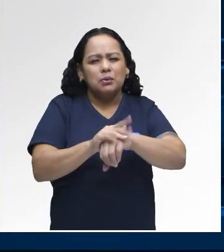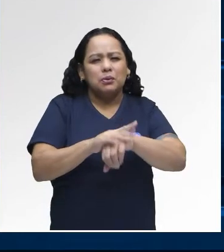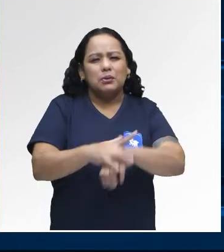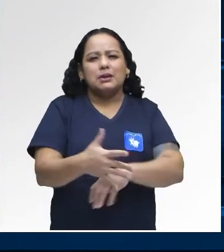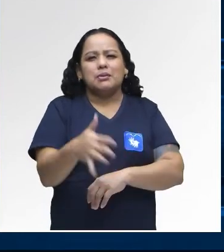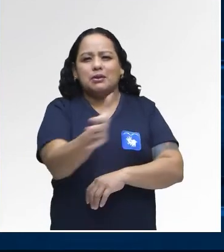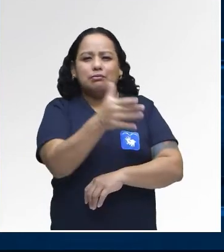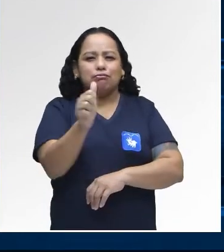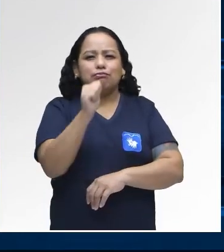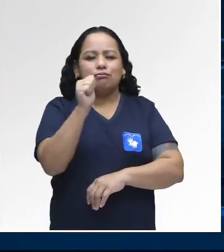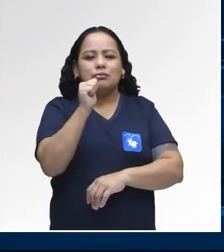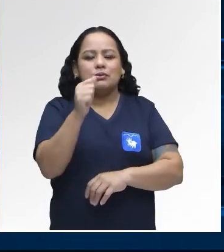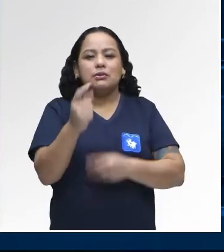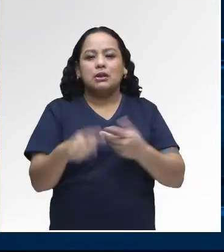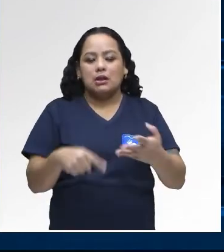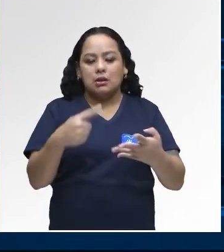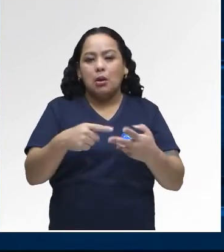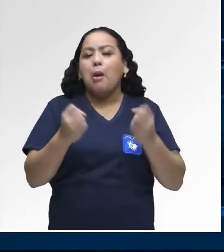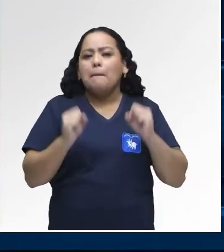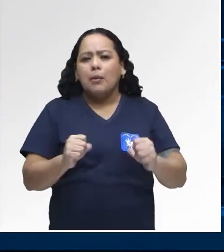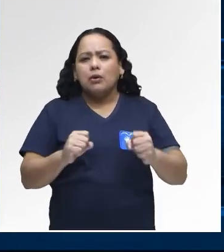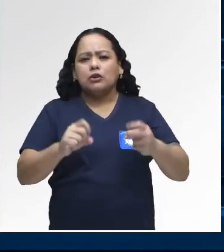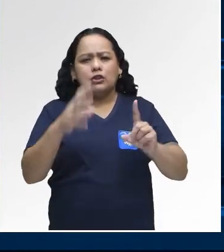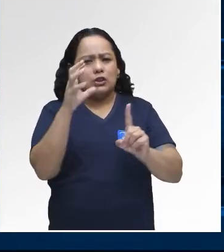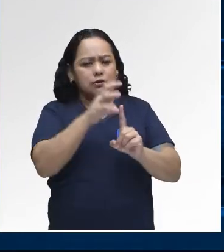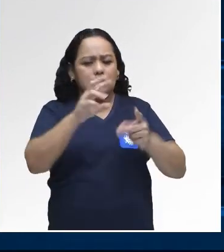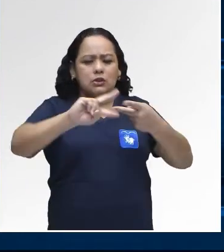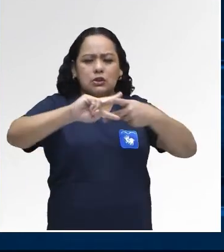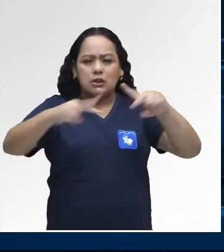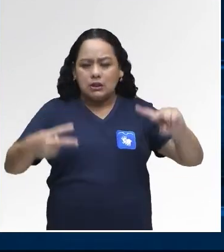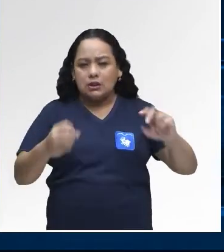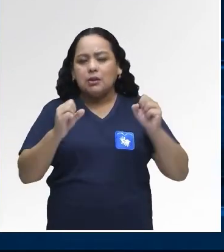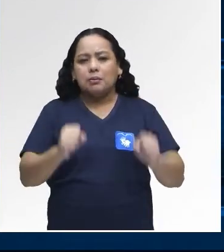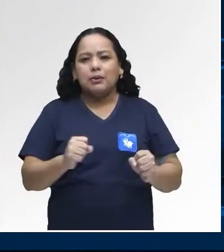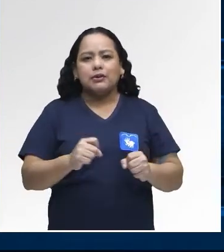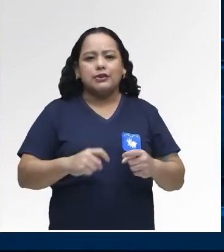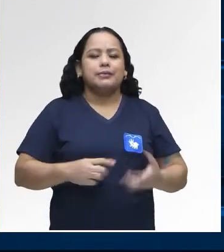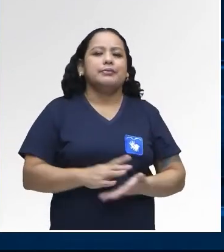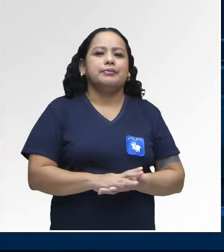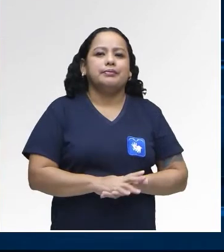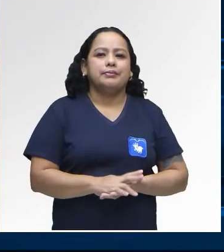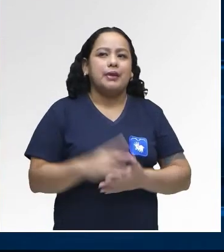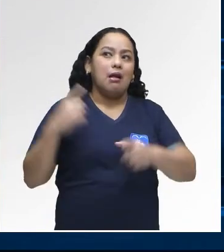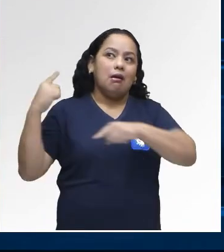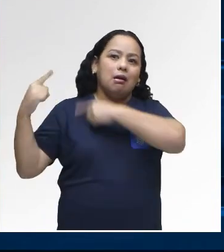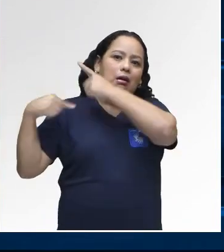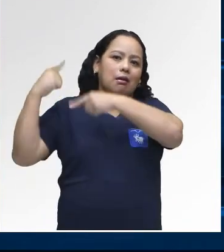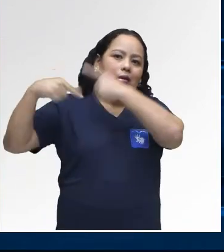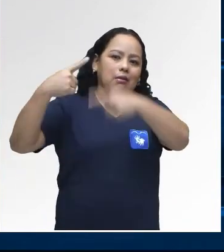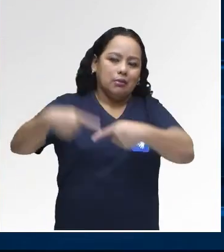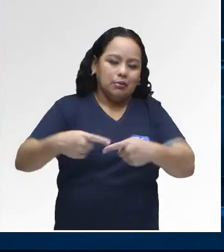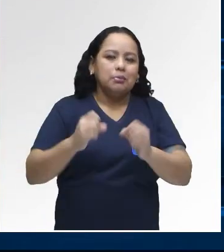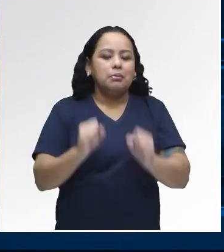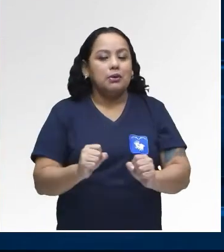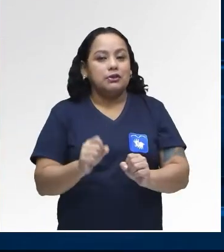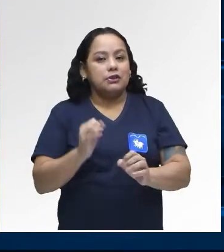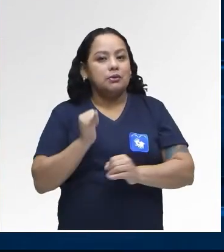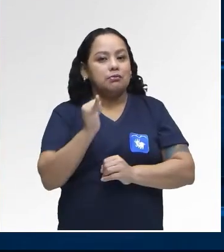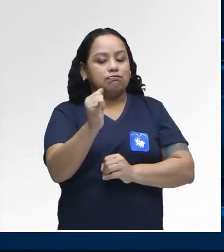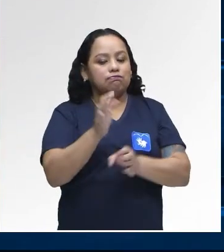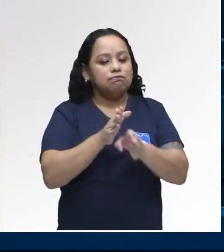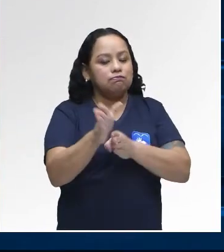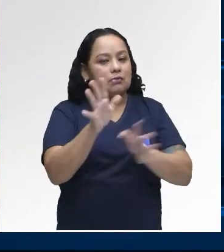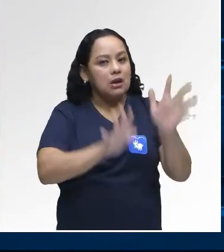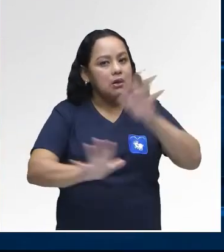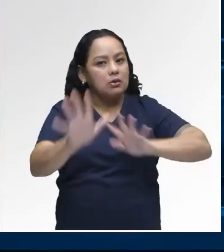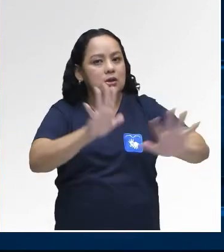pode ser um fator genético que pode ser aí passado por gerações, então é preciso ter cuidado. Se já